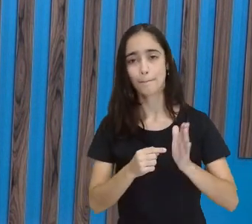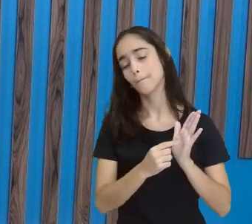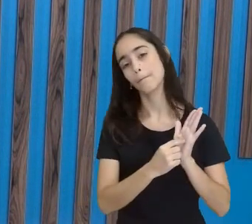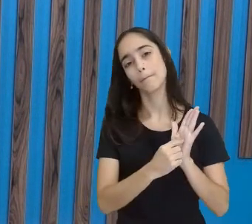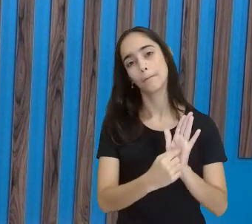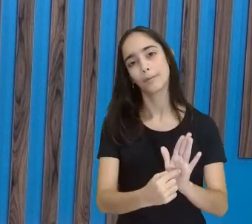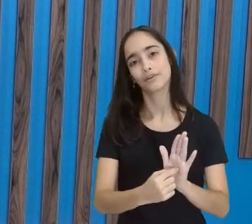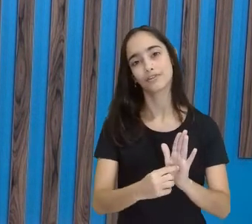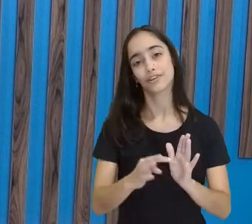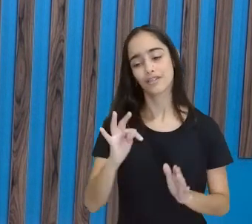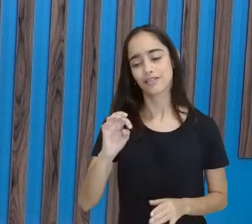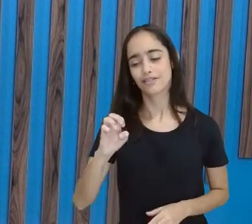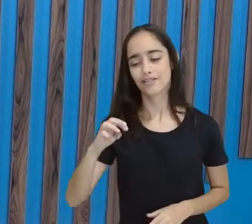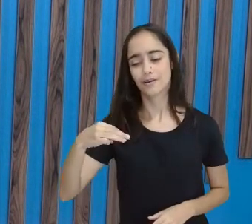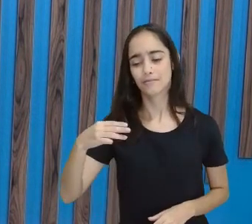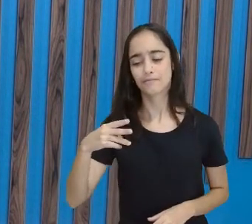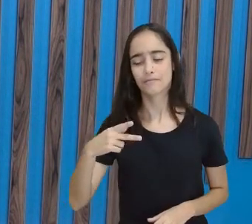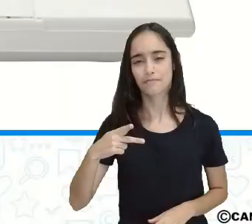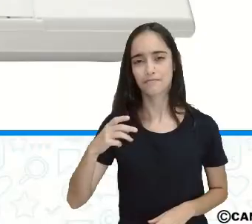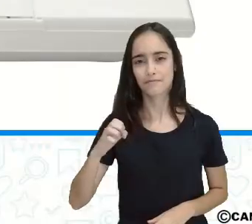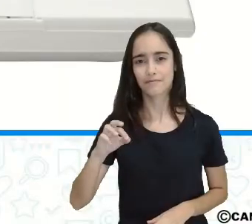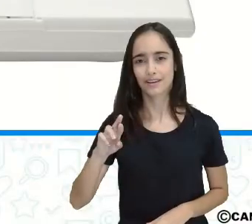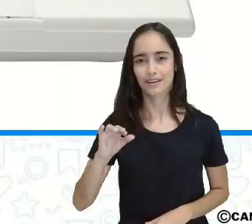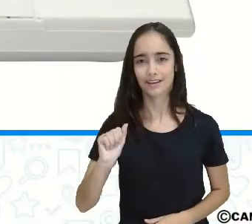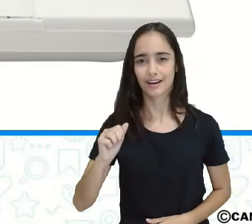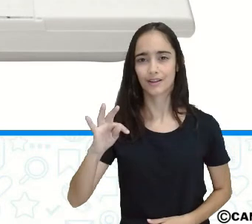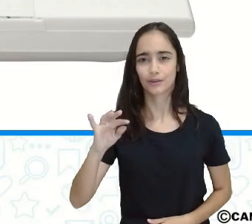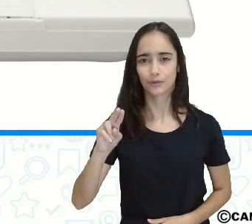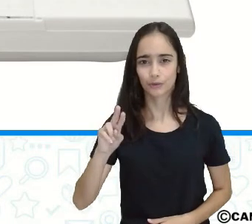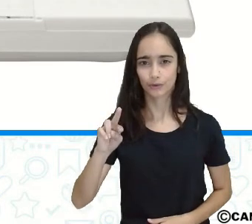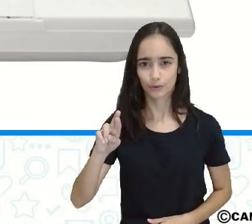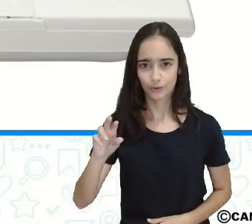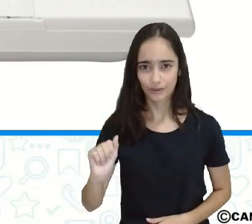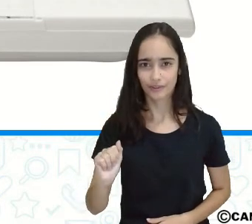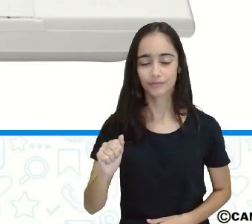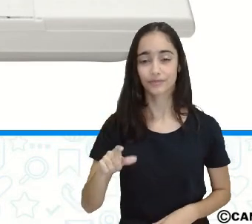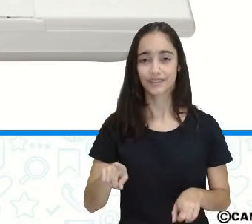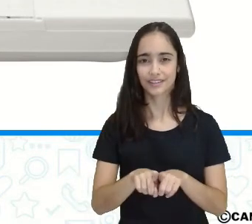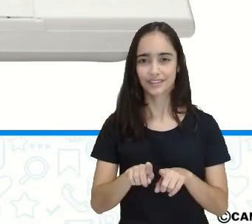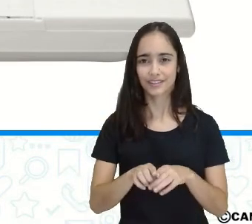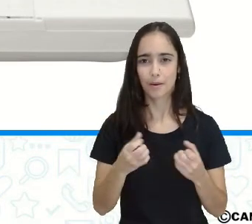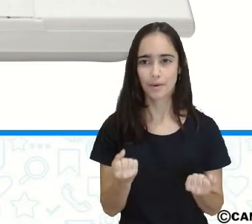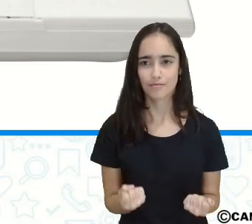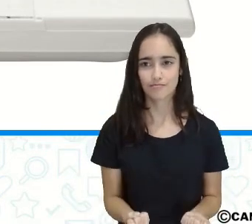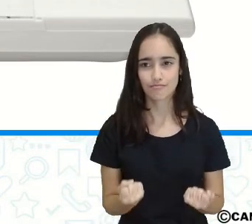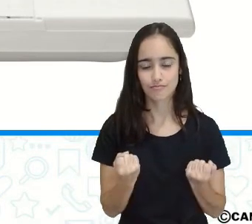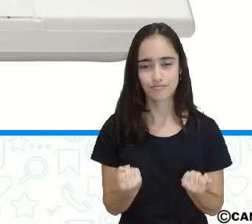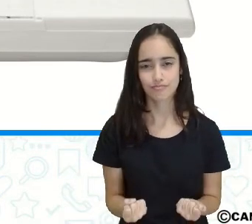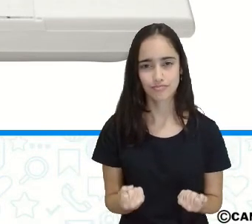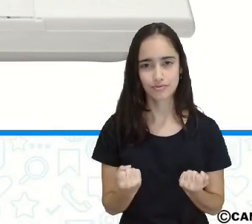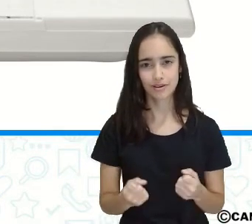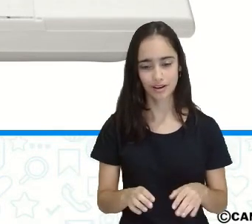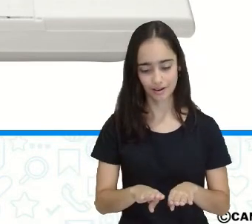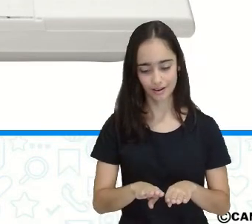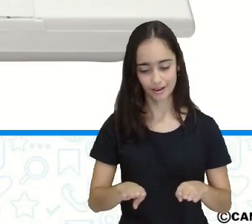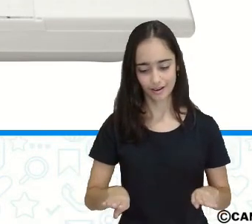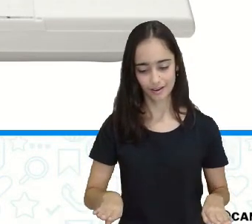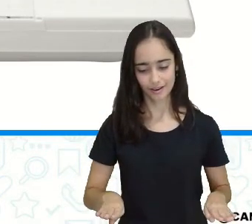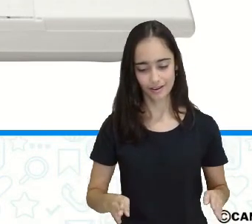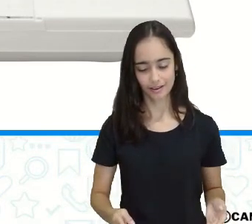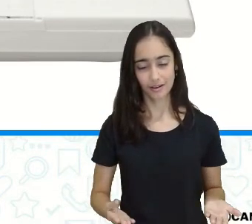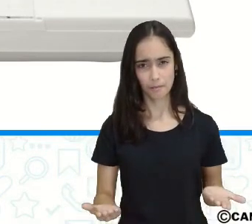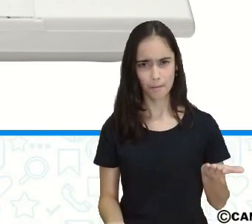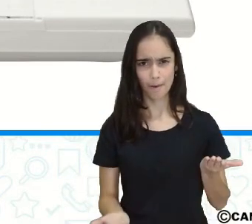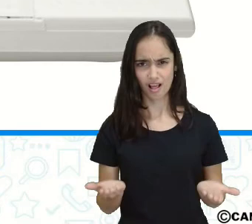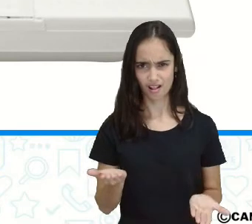né? A balança, que como podemos ver, a gente, tanto o nosso corpinho como os alimentos, a gente